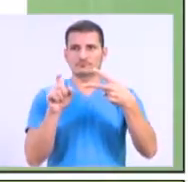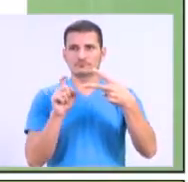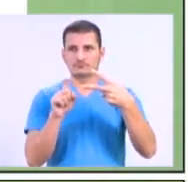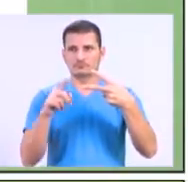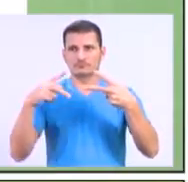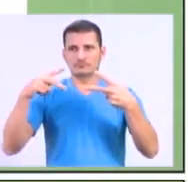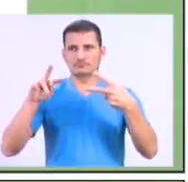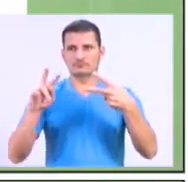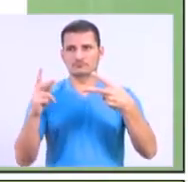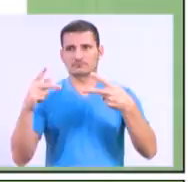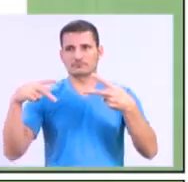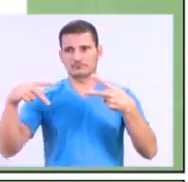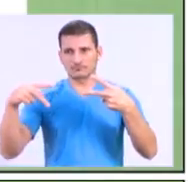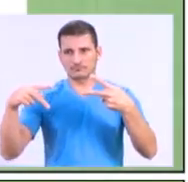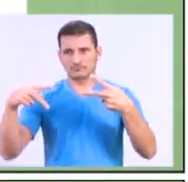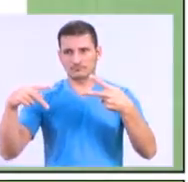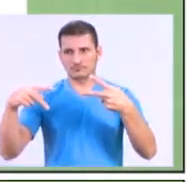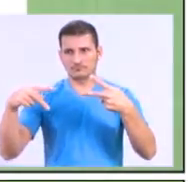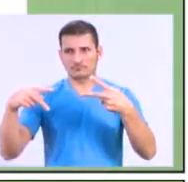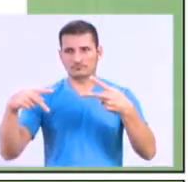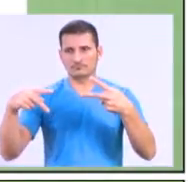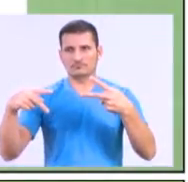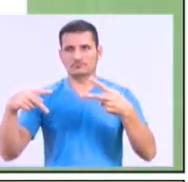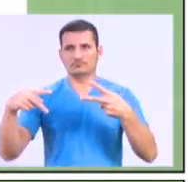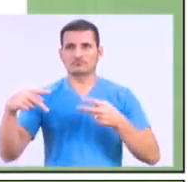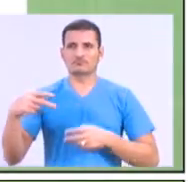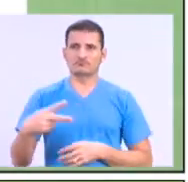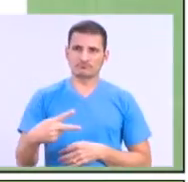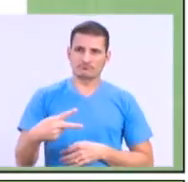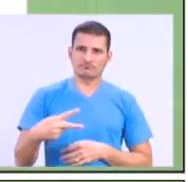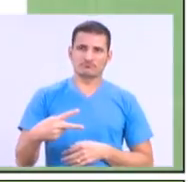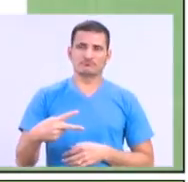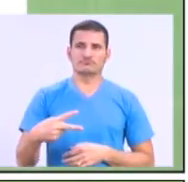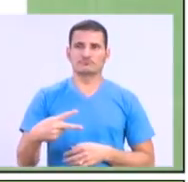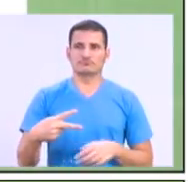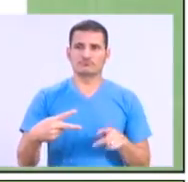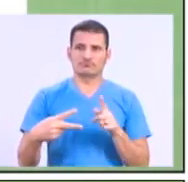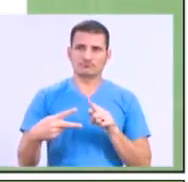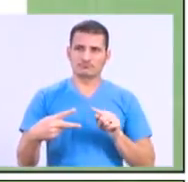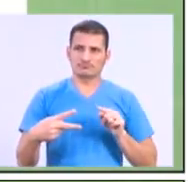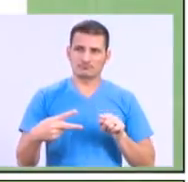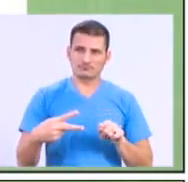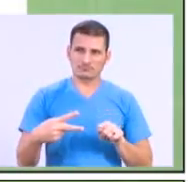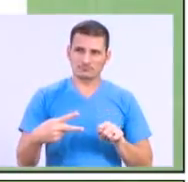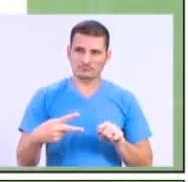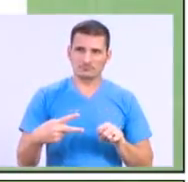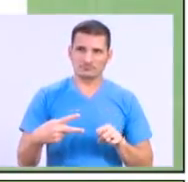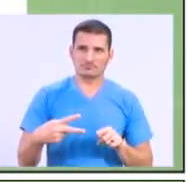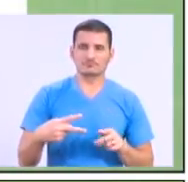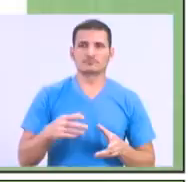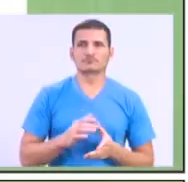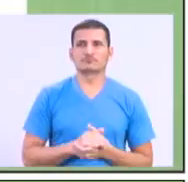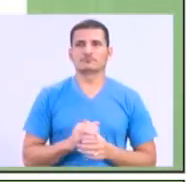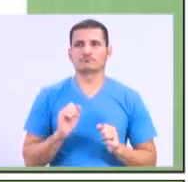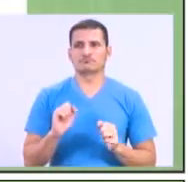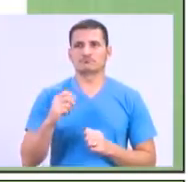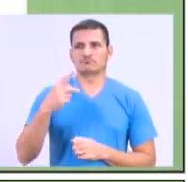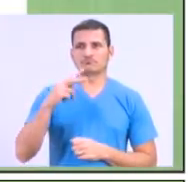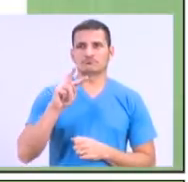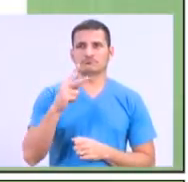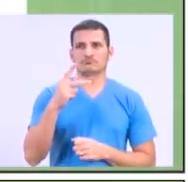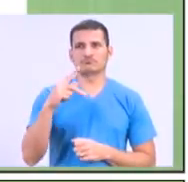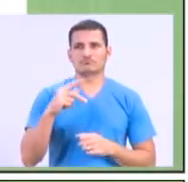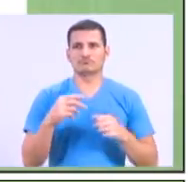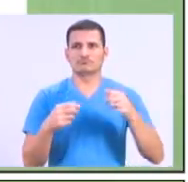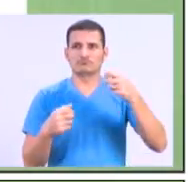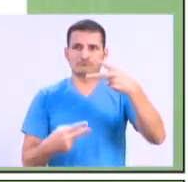de interrogação e a palavrinha PHP. A partir disso, você pode colocar o código PHP que você quiser, né? Eu coloquei aqui como